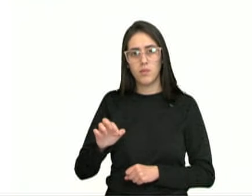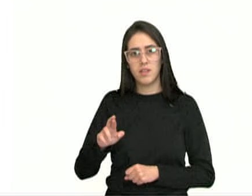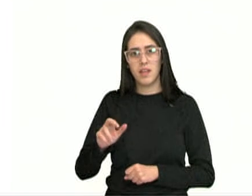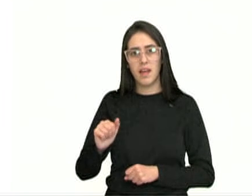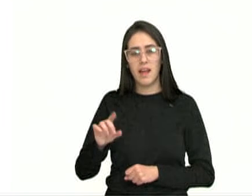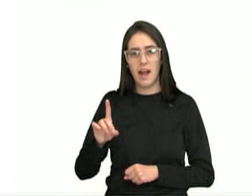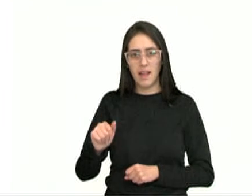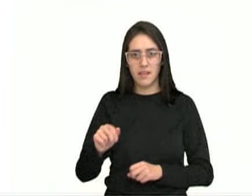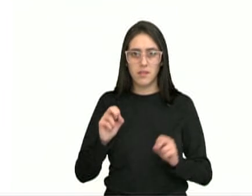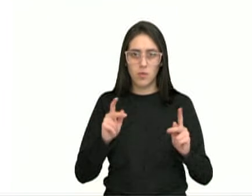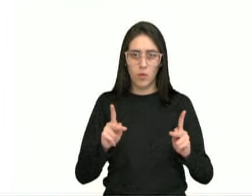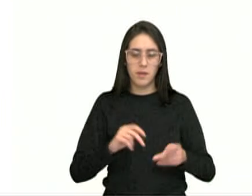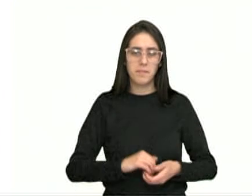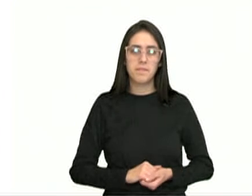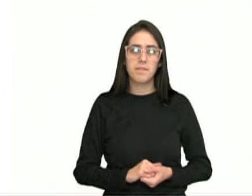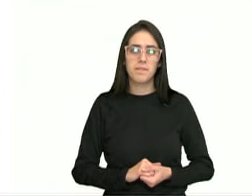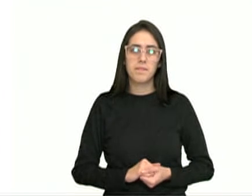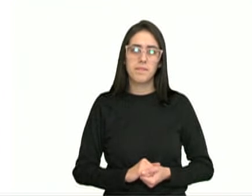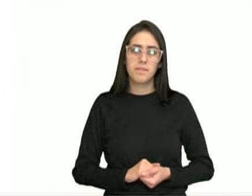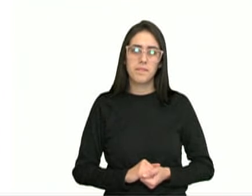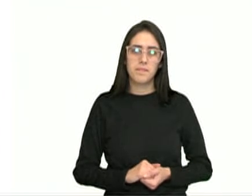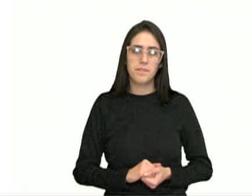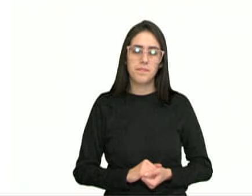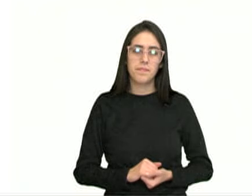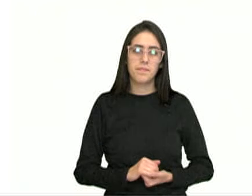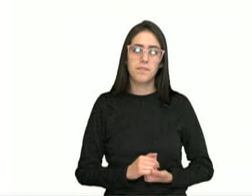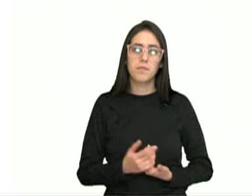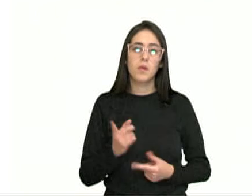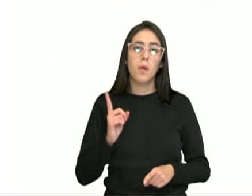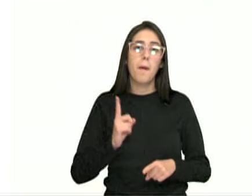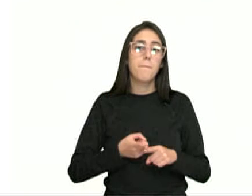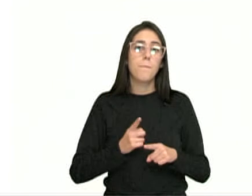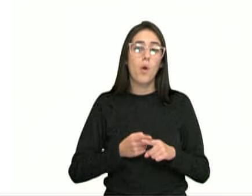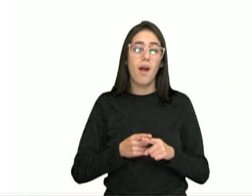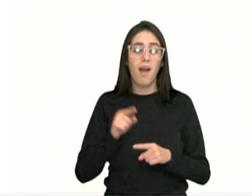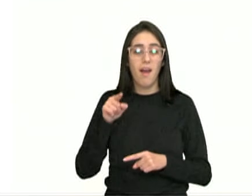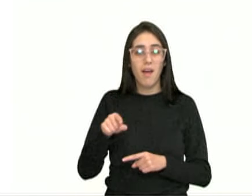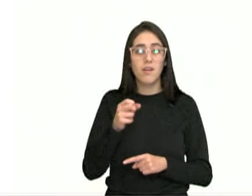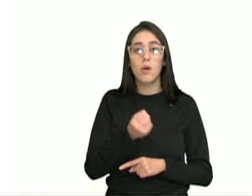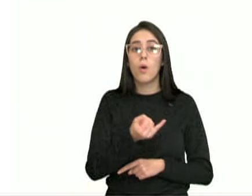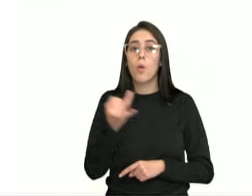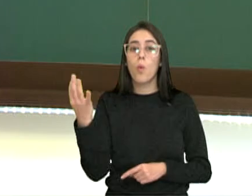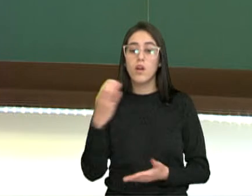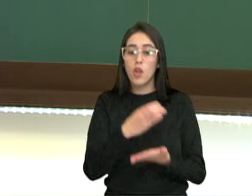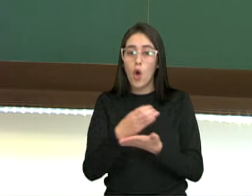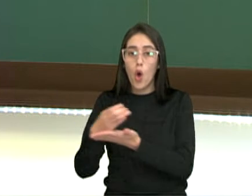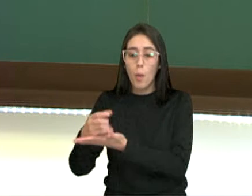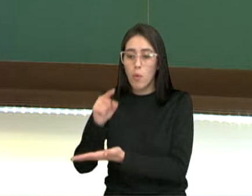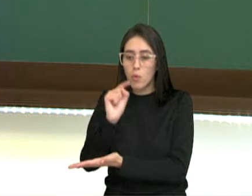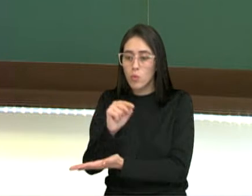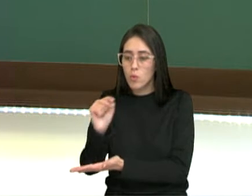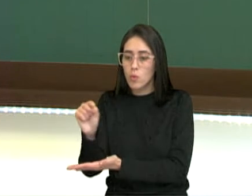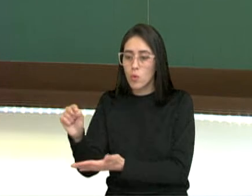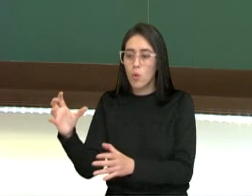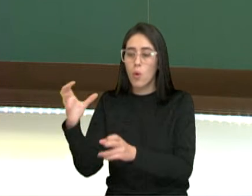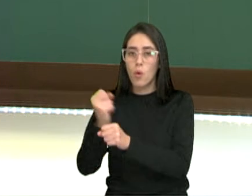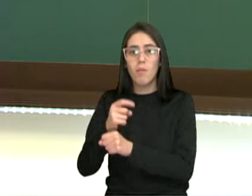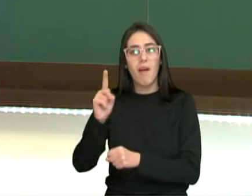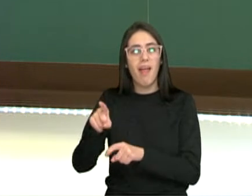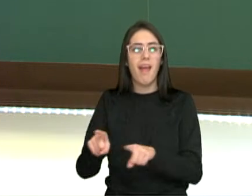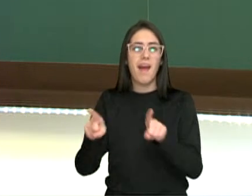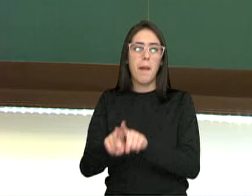no cálculo da média aritmética ponderada. Porque é essa quantidade de copos que indica a minha